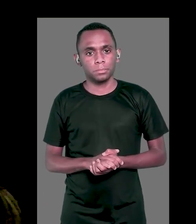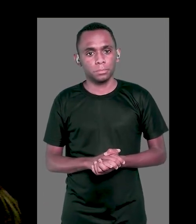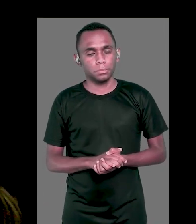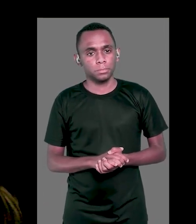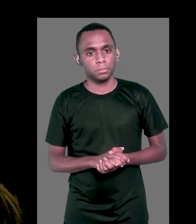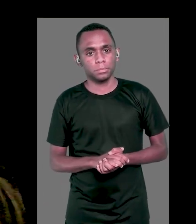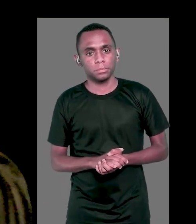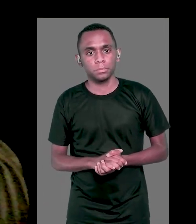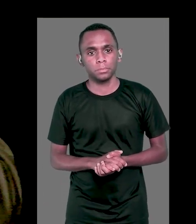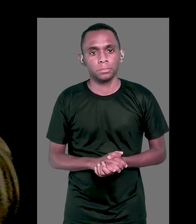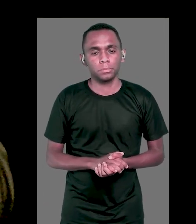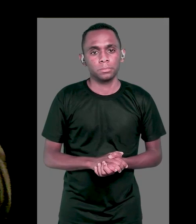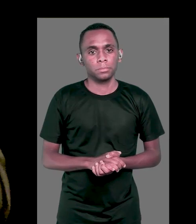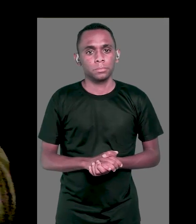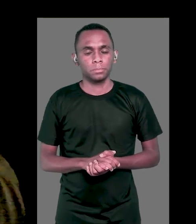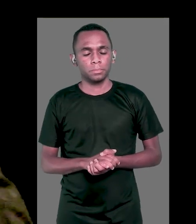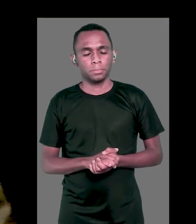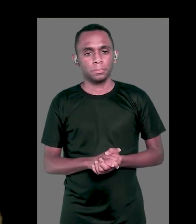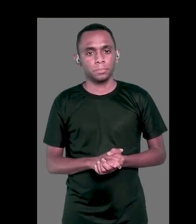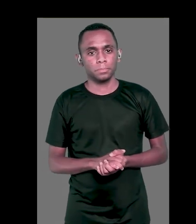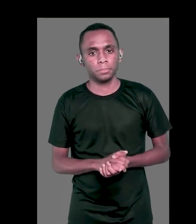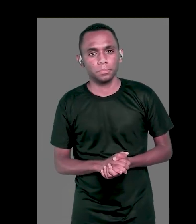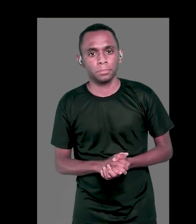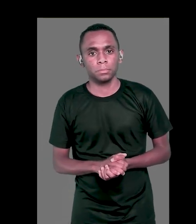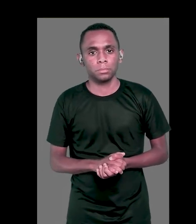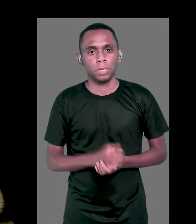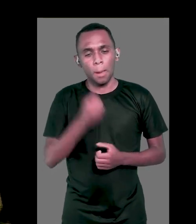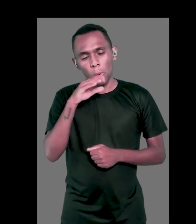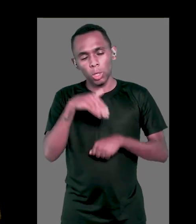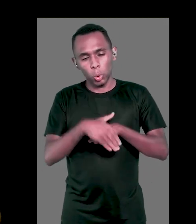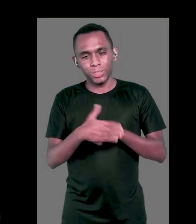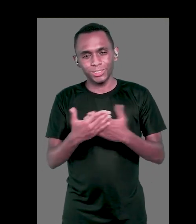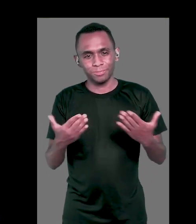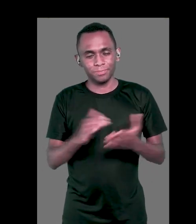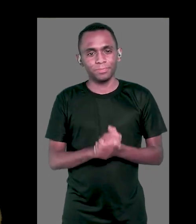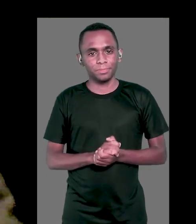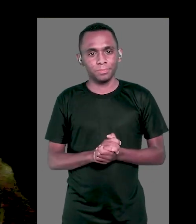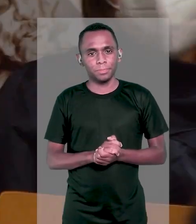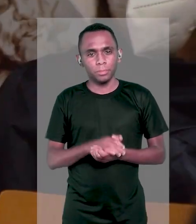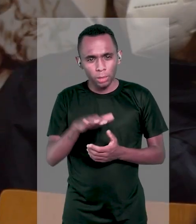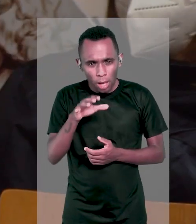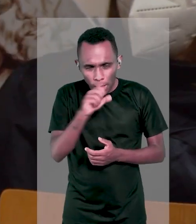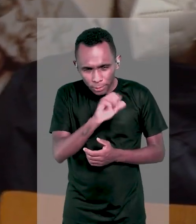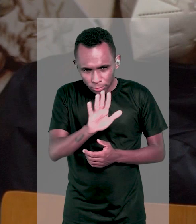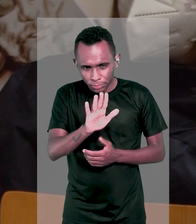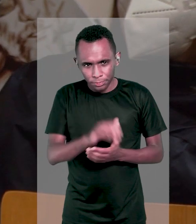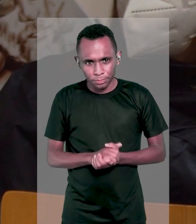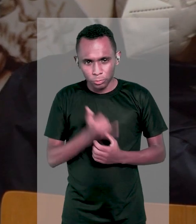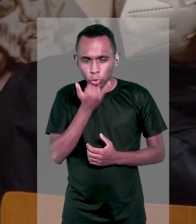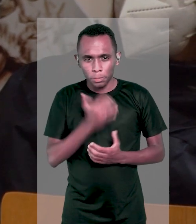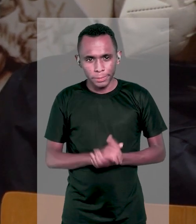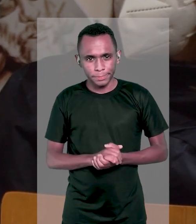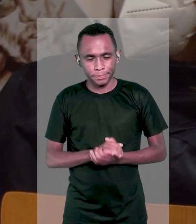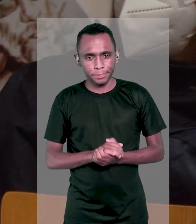não sei se respondi uma espectadora assume o microfone para fazer sua pergunta obrigada pela